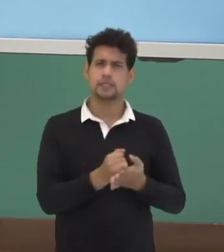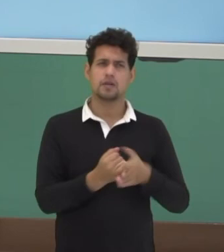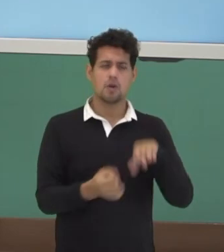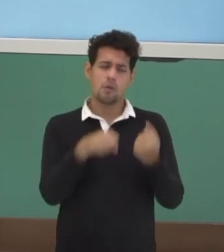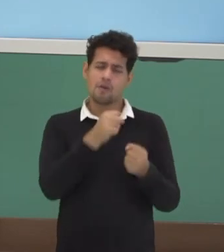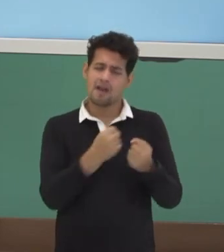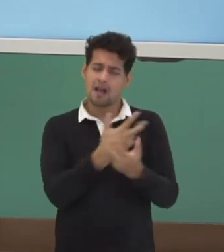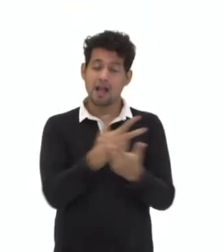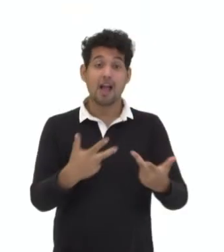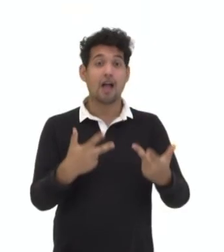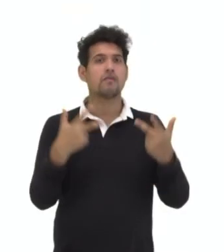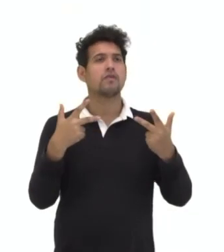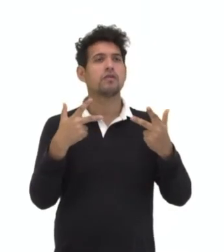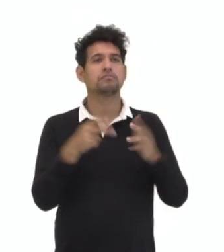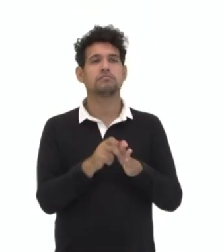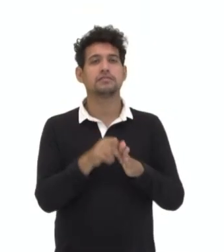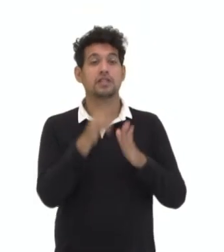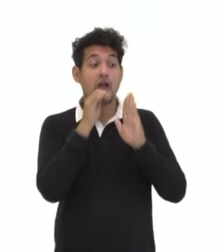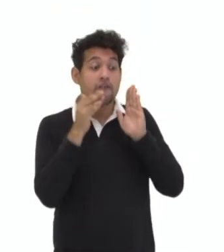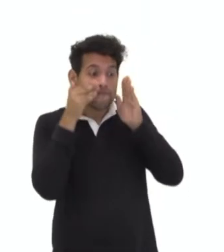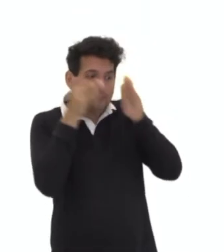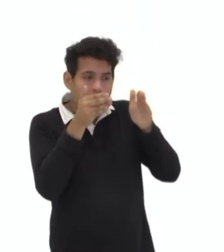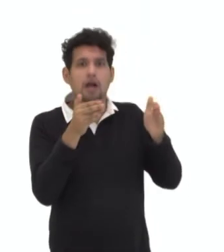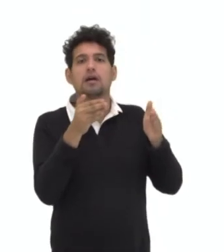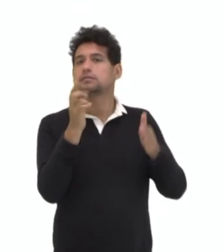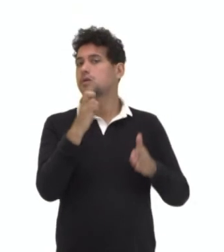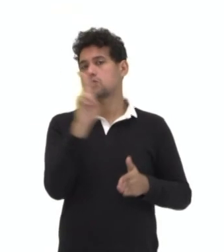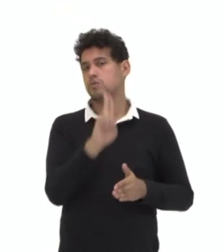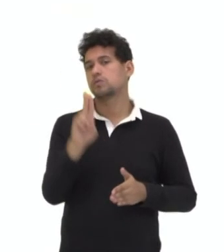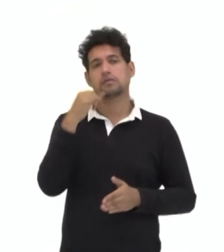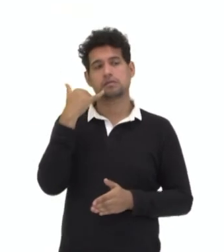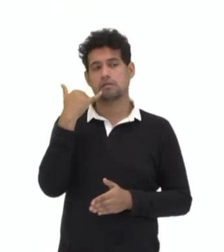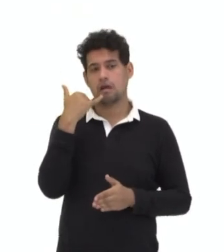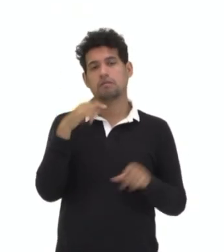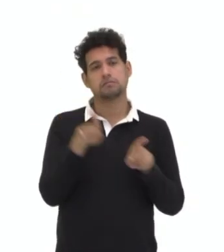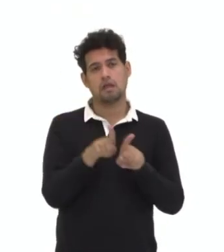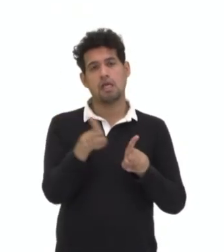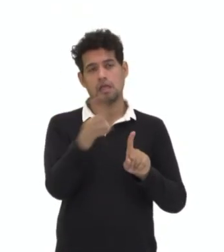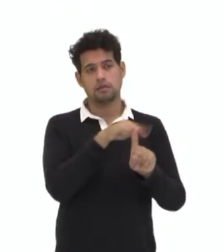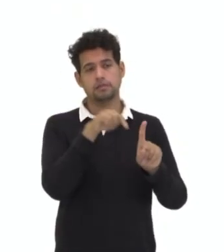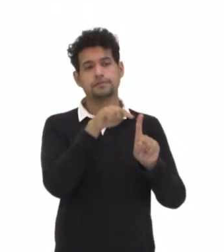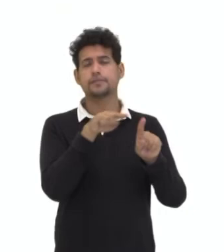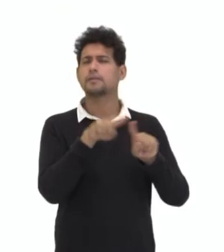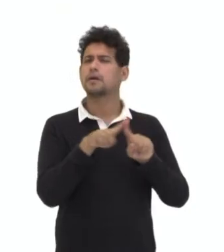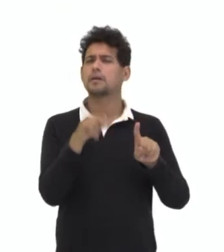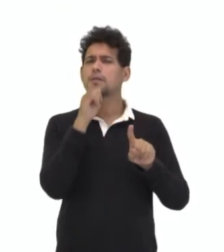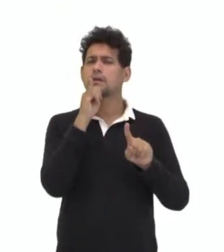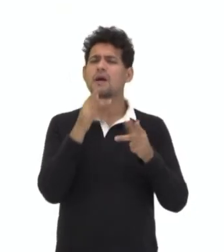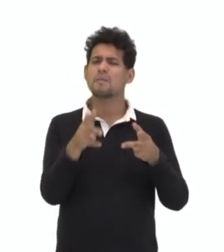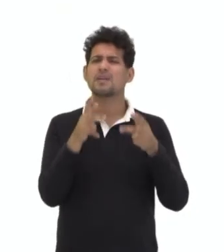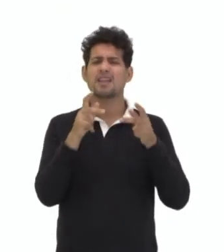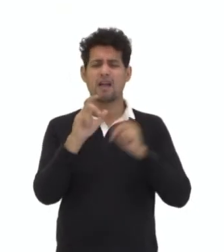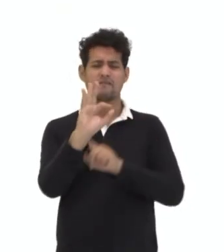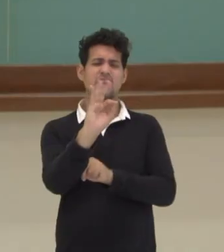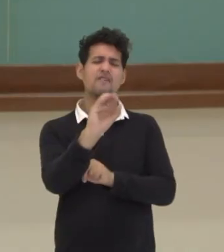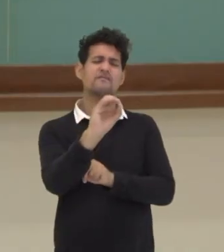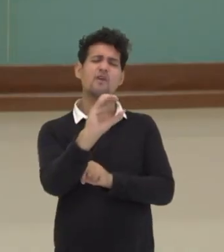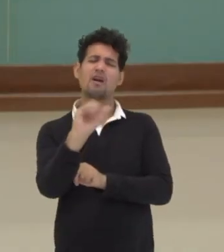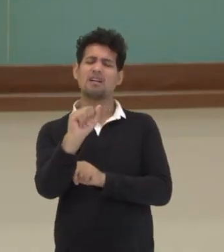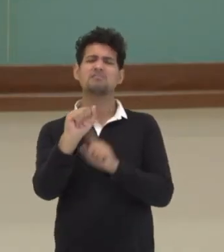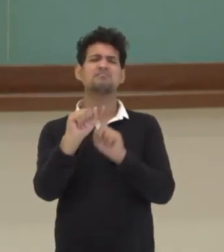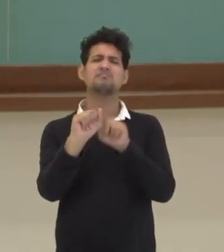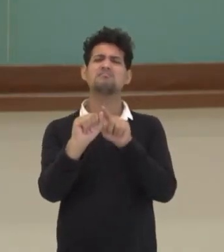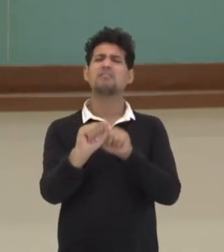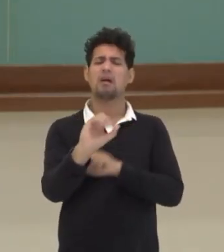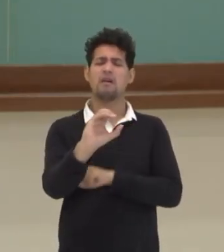Ó, foca, não use o celular, né? Esse que é o objetivo. E aí eu vejo a palavra foca. O que é a